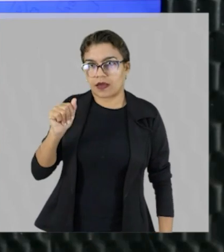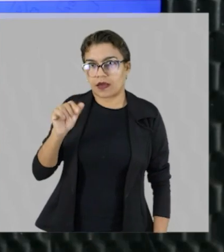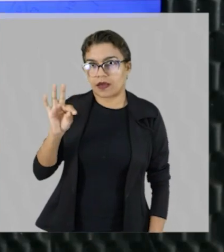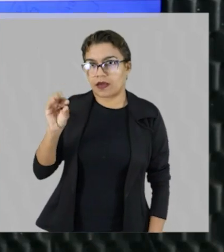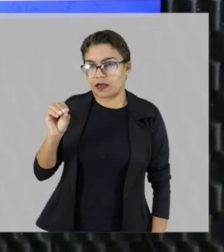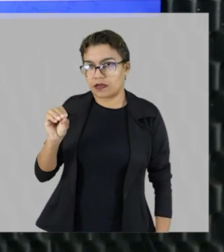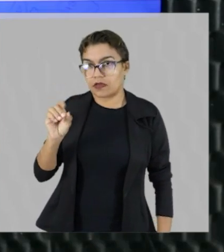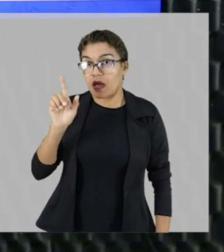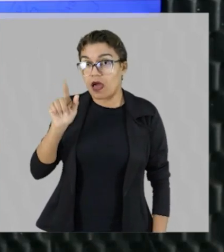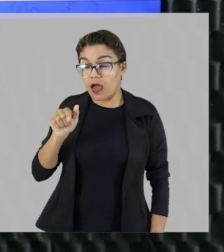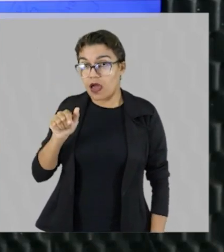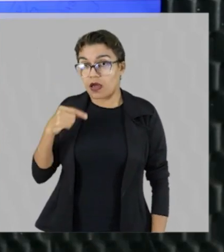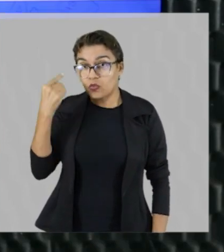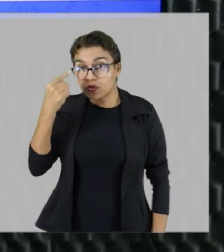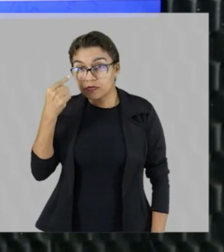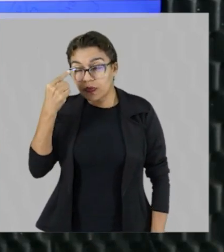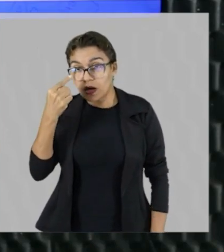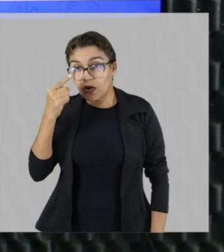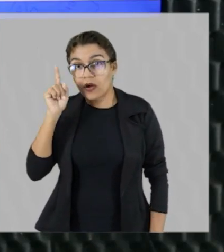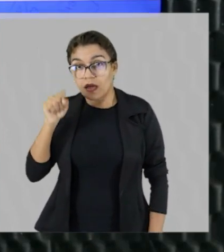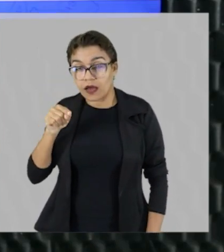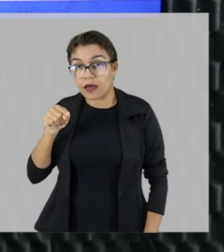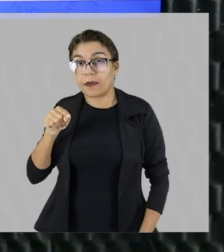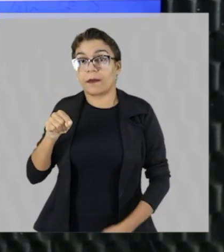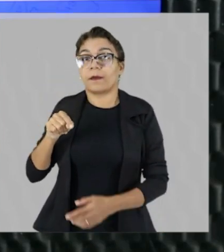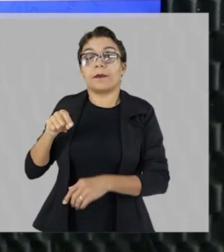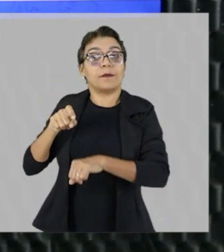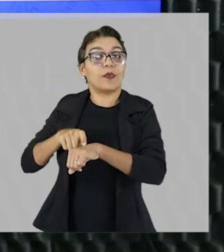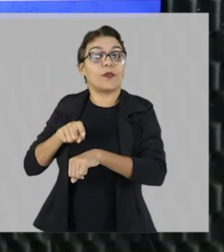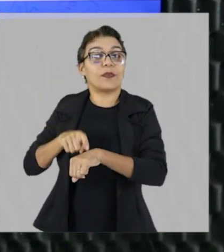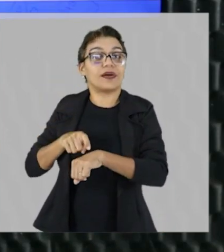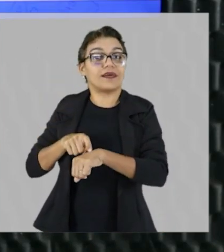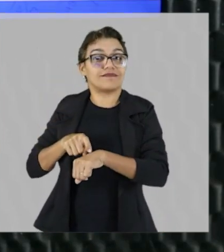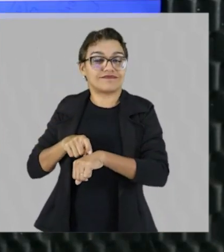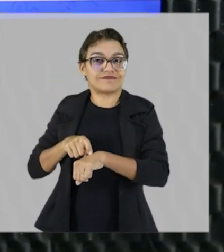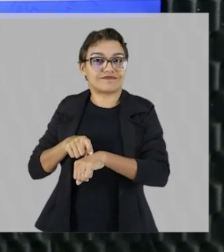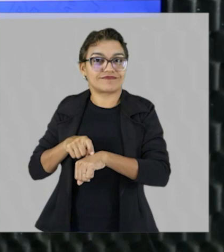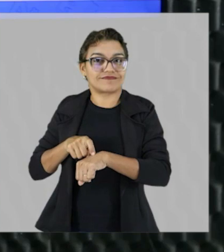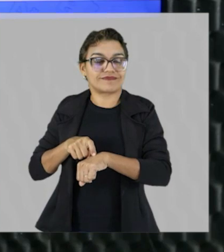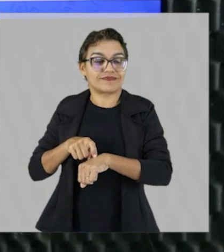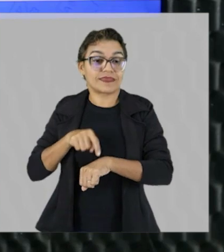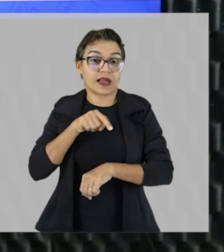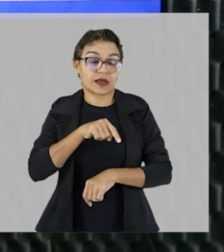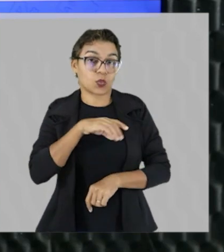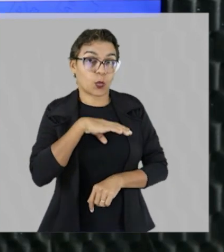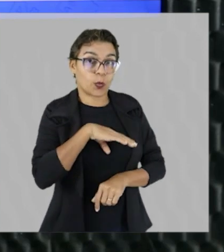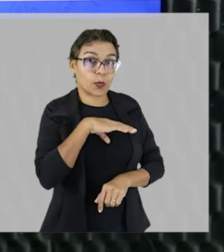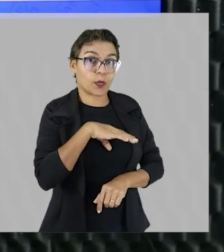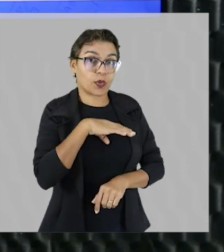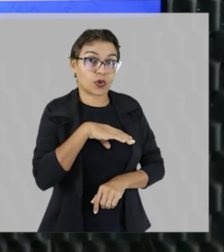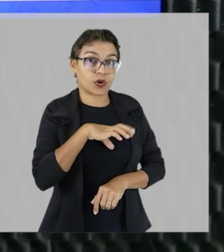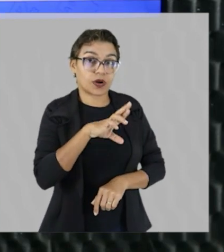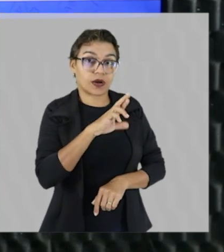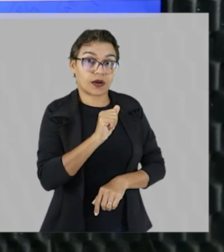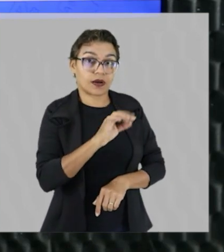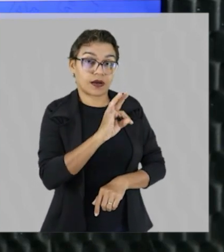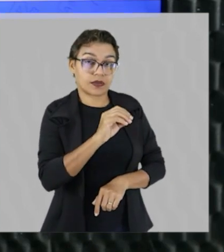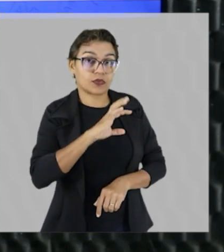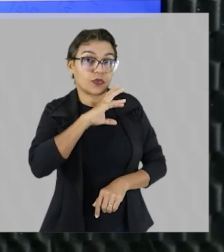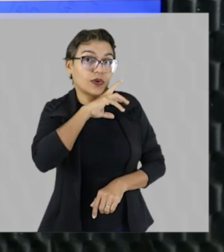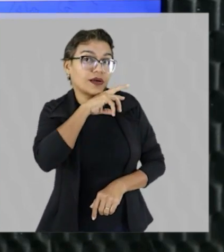é momento. A tradução de rato é momento. O rato